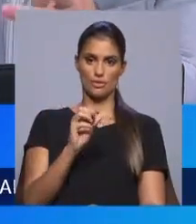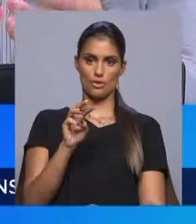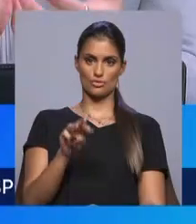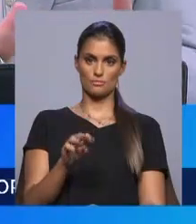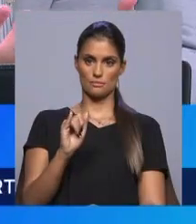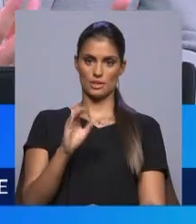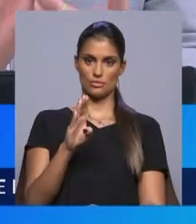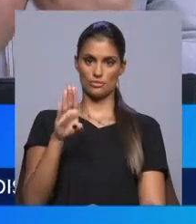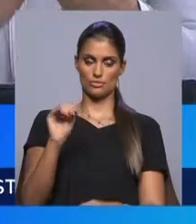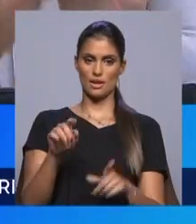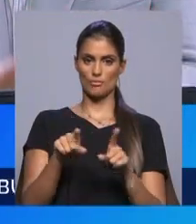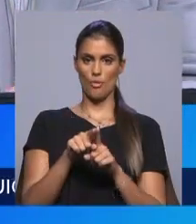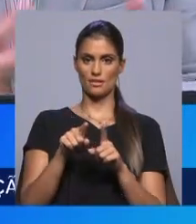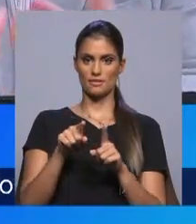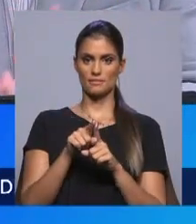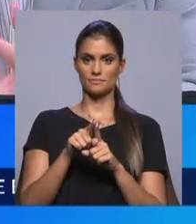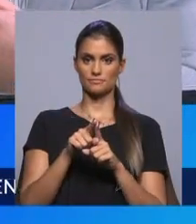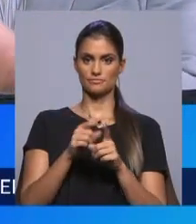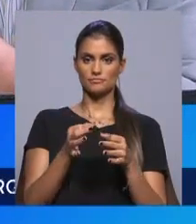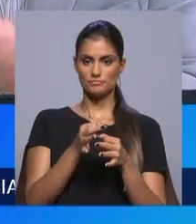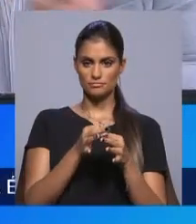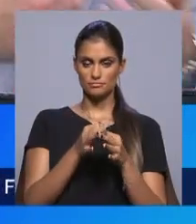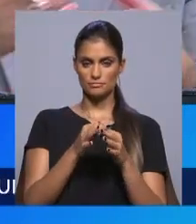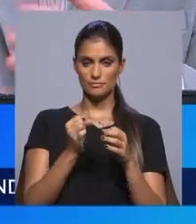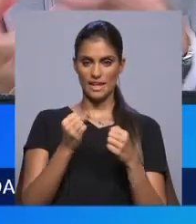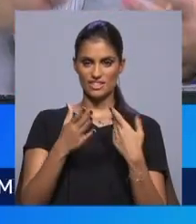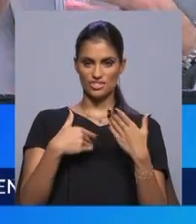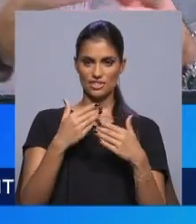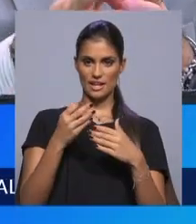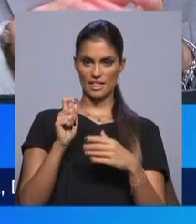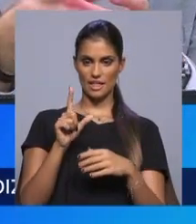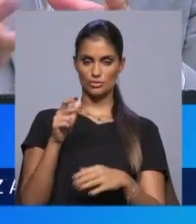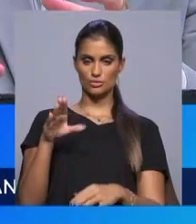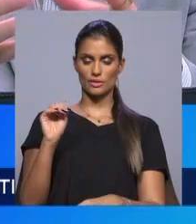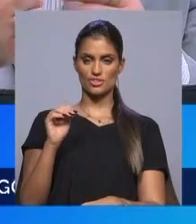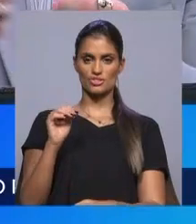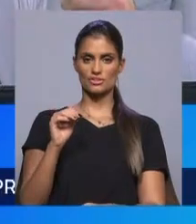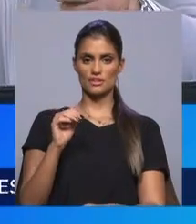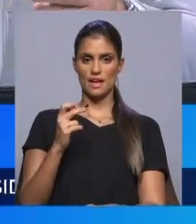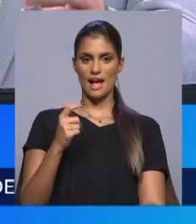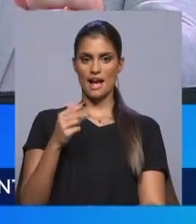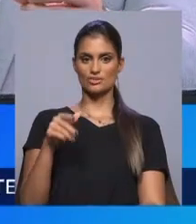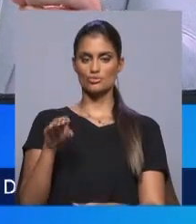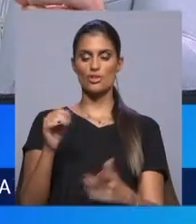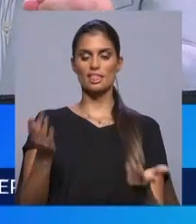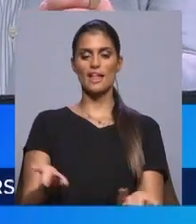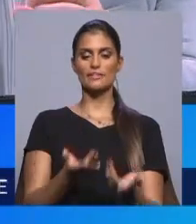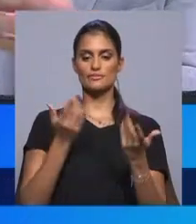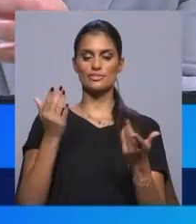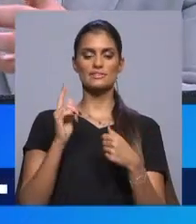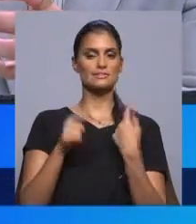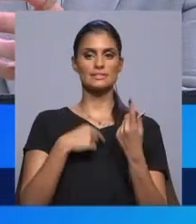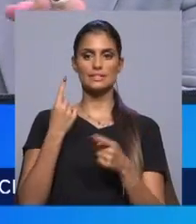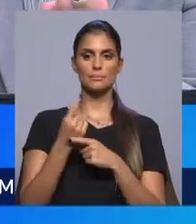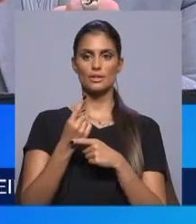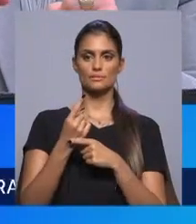raios cósmicos são partículas extraordinariamente energéticas, geralmente eletrões, núcleos de átomos mais leves, que estão constantemente